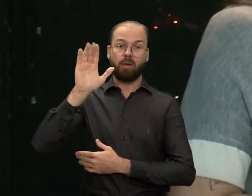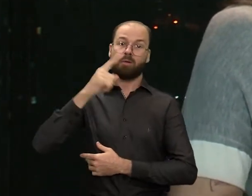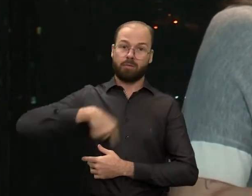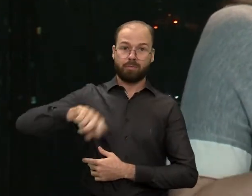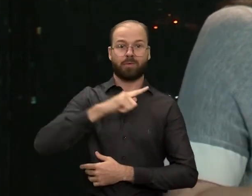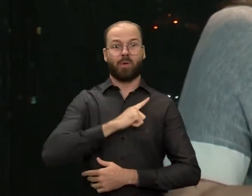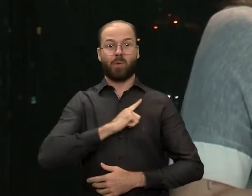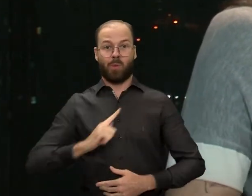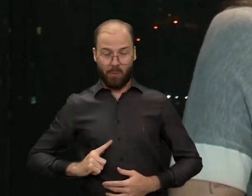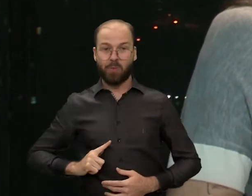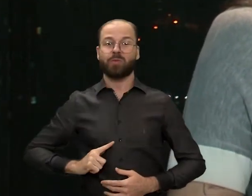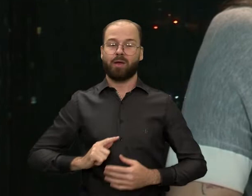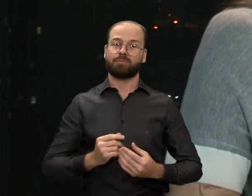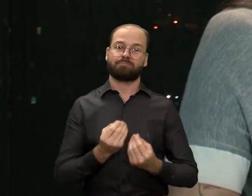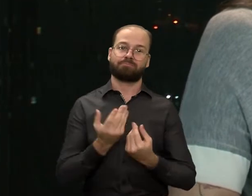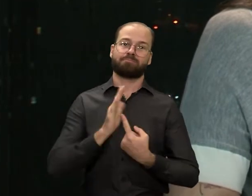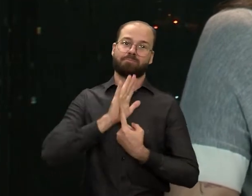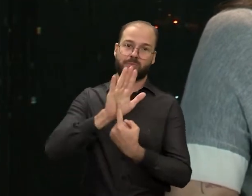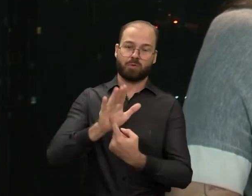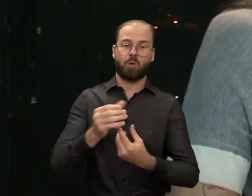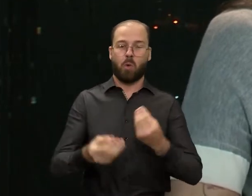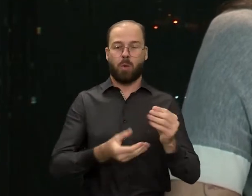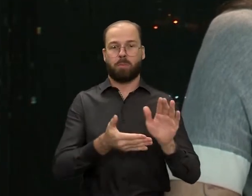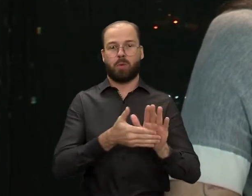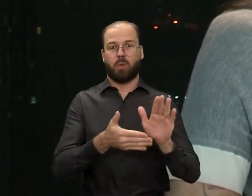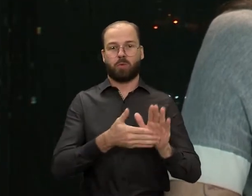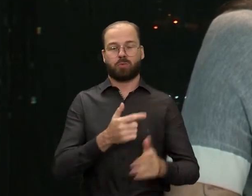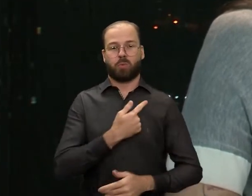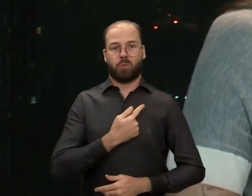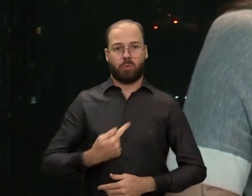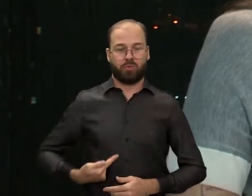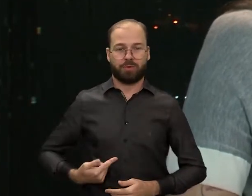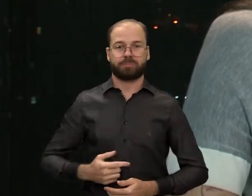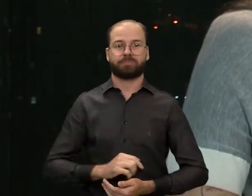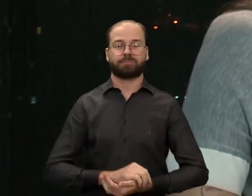meio ambiente como ponto de pauta no plano de governo.